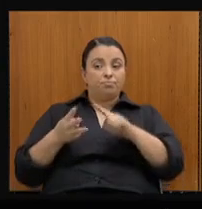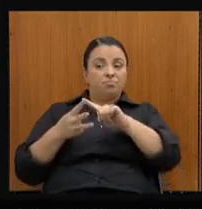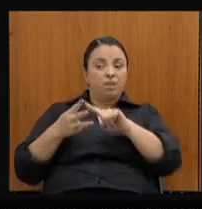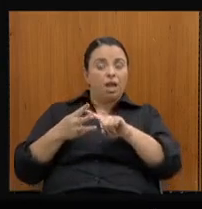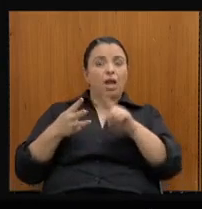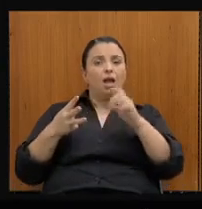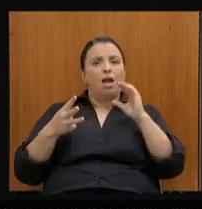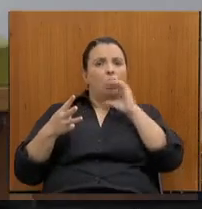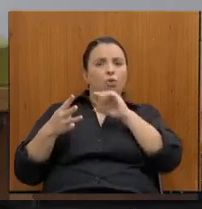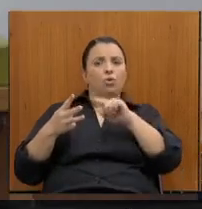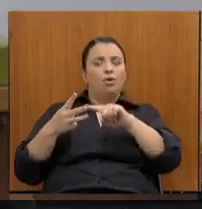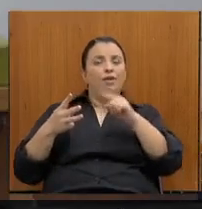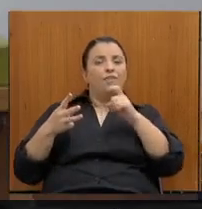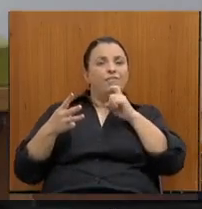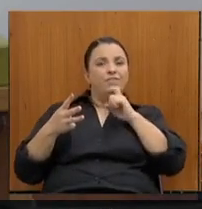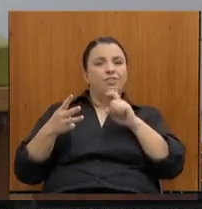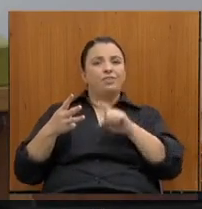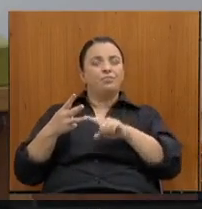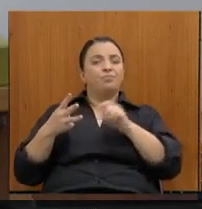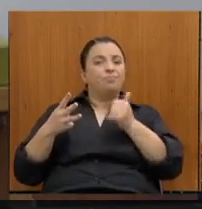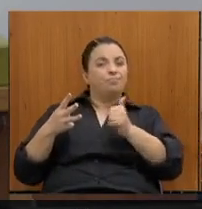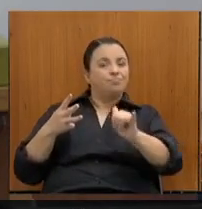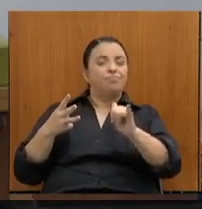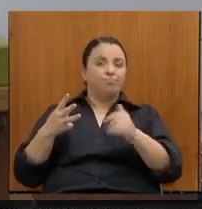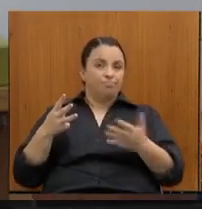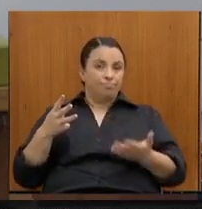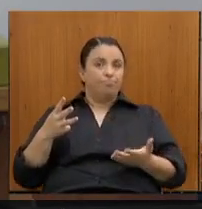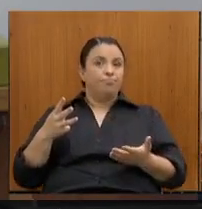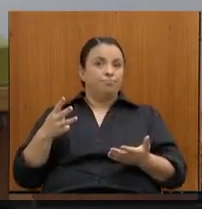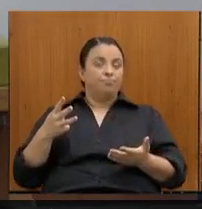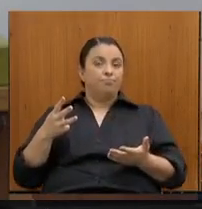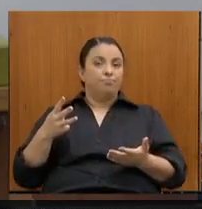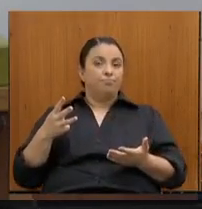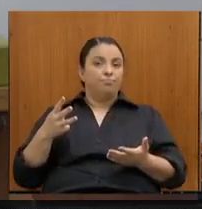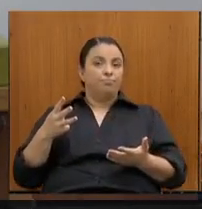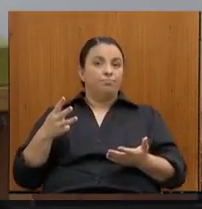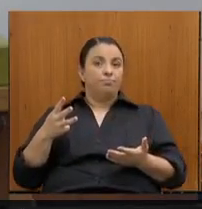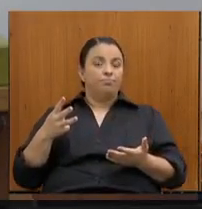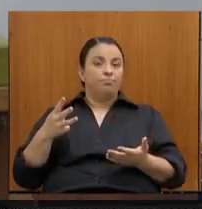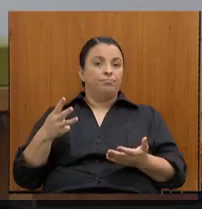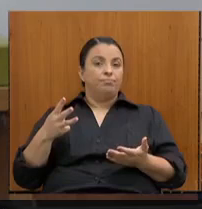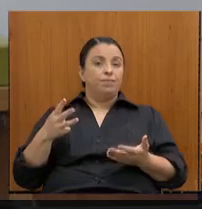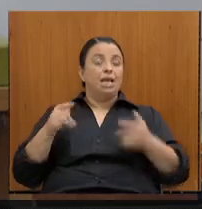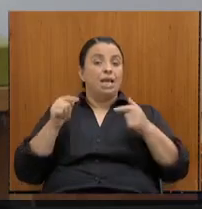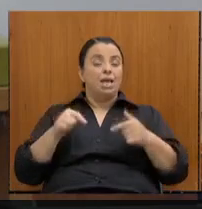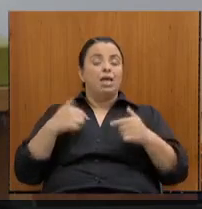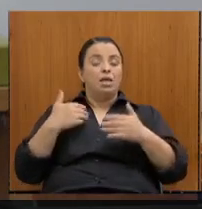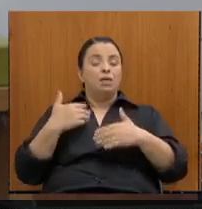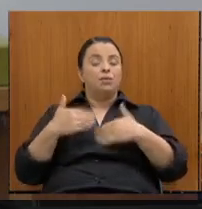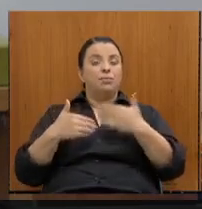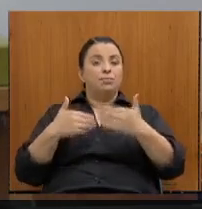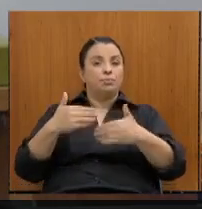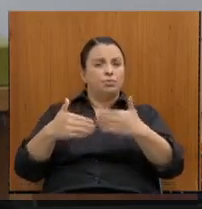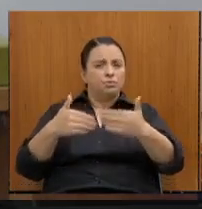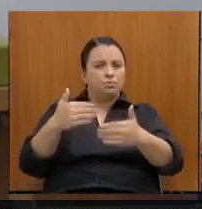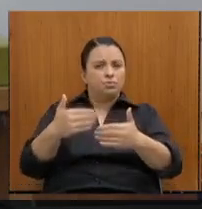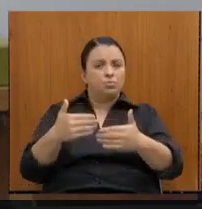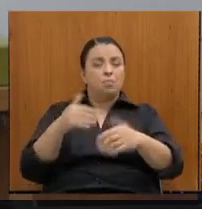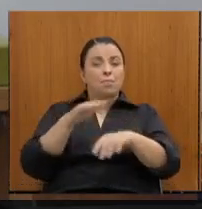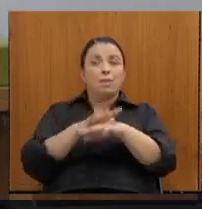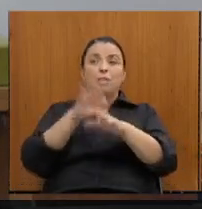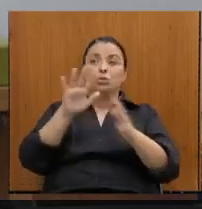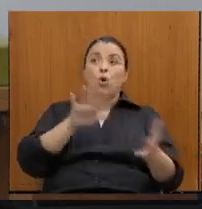frio geração industrial e geração de energia elétrica Então esse processo mais